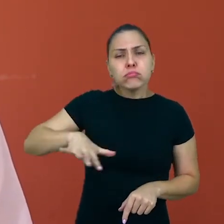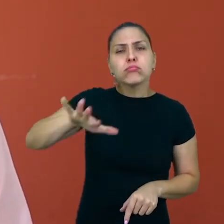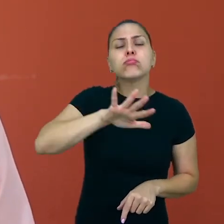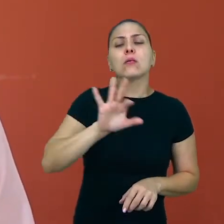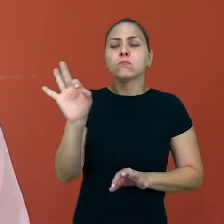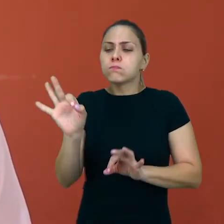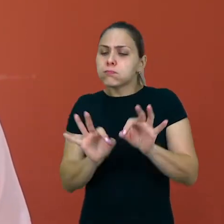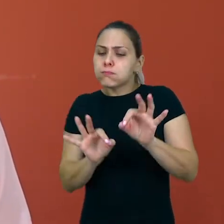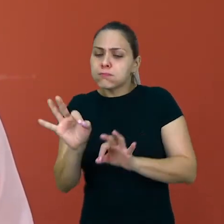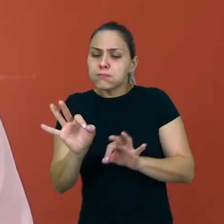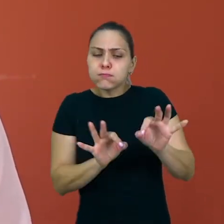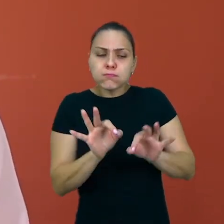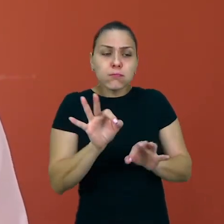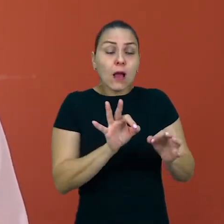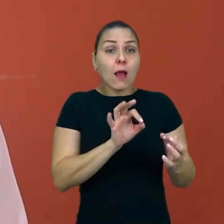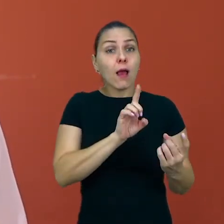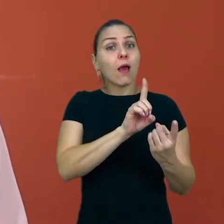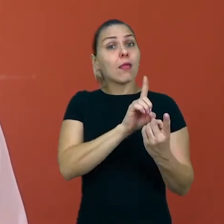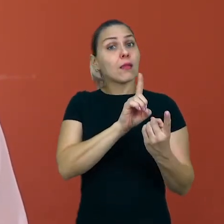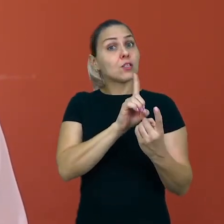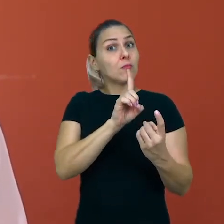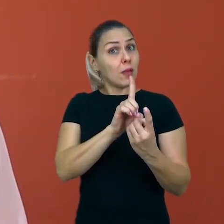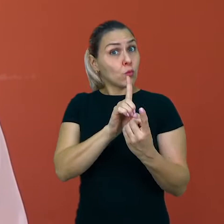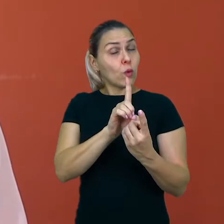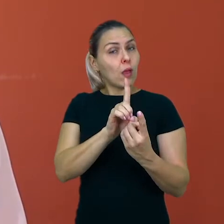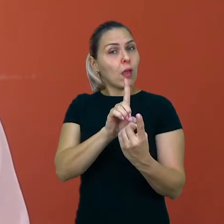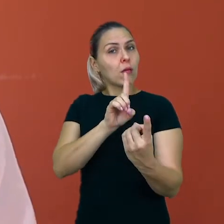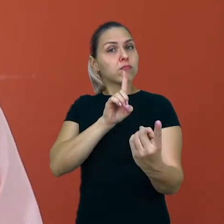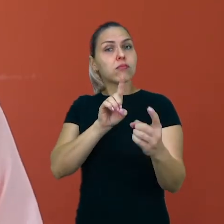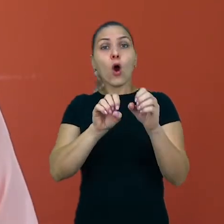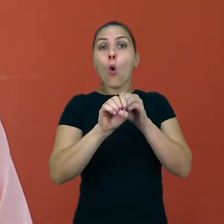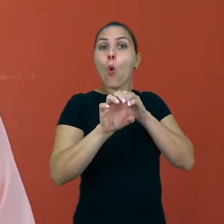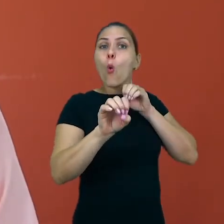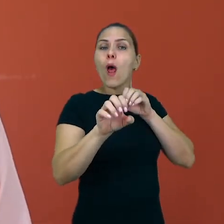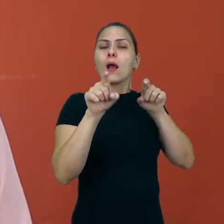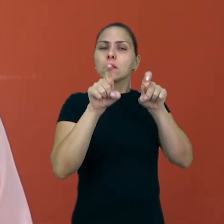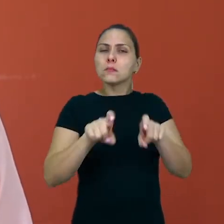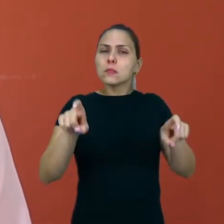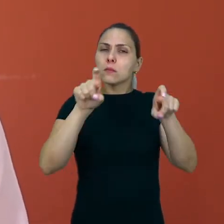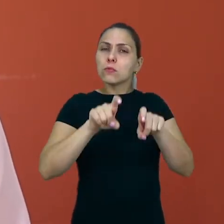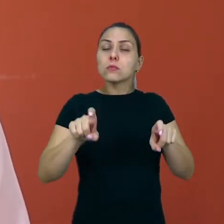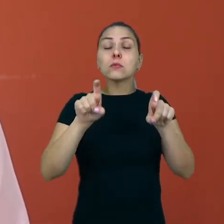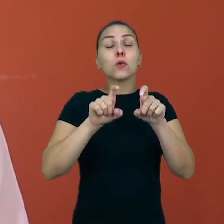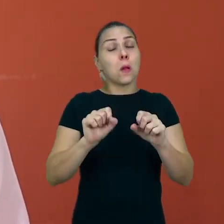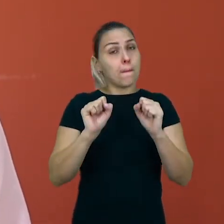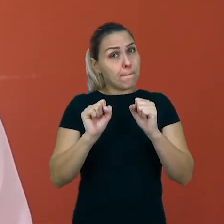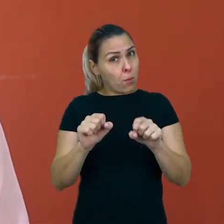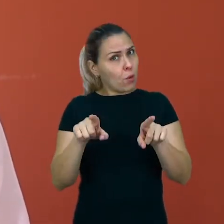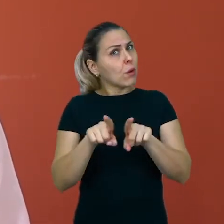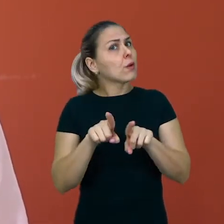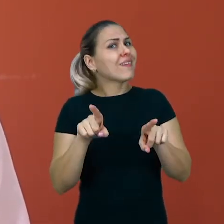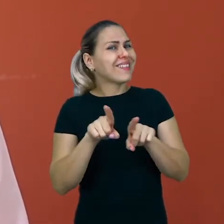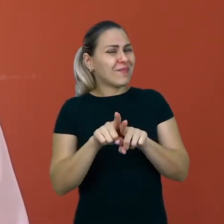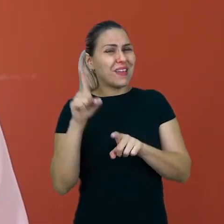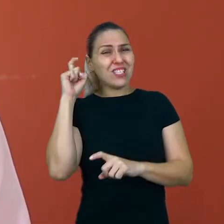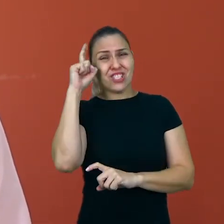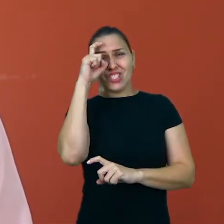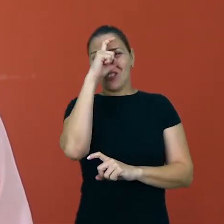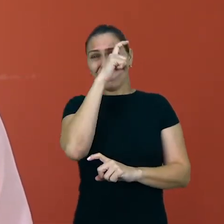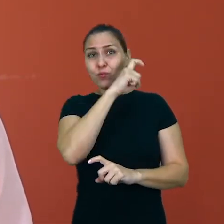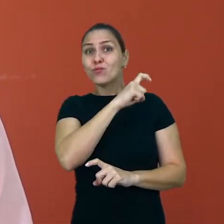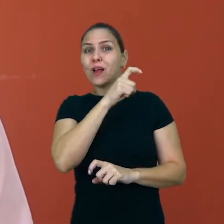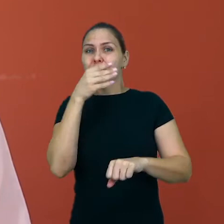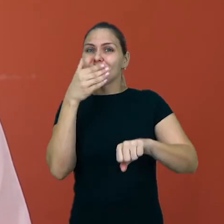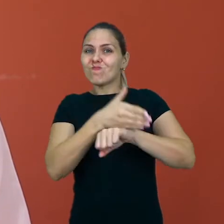têm reorganizado os seus atendimentos presenciais para estratégias remotas, o que também pode causar